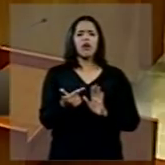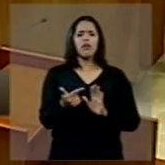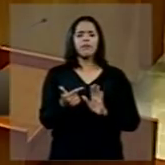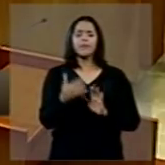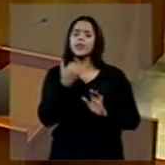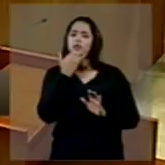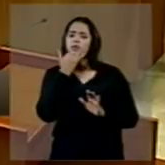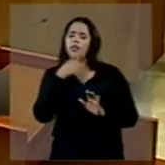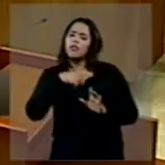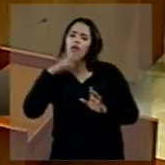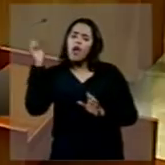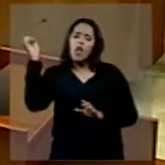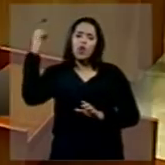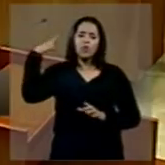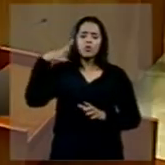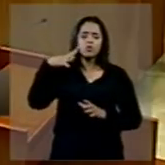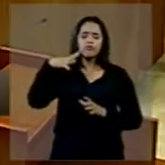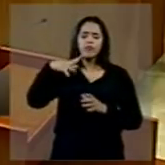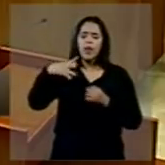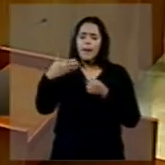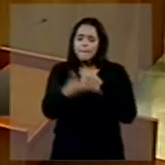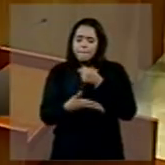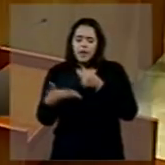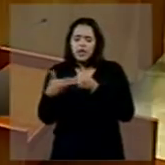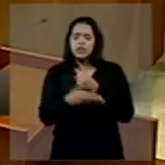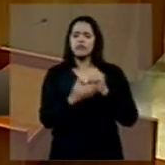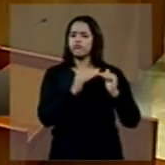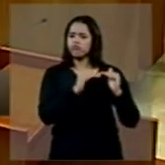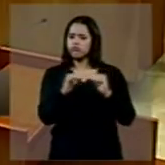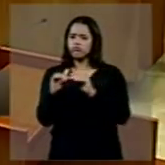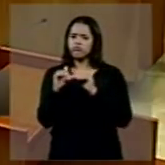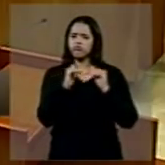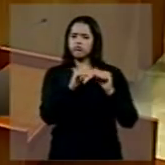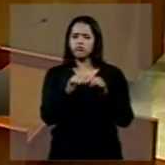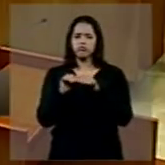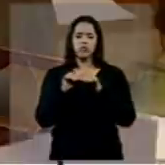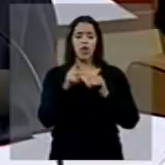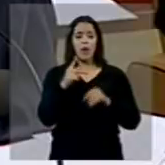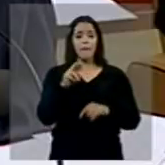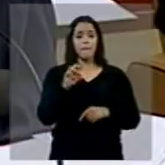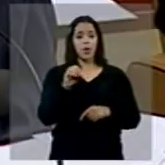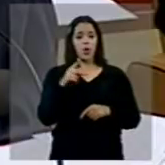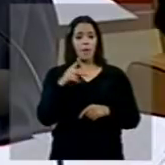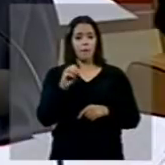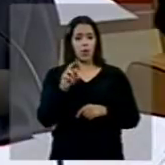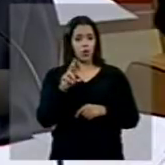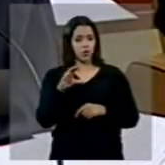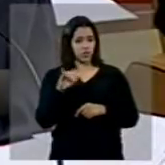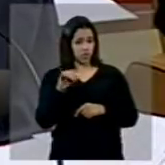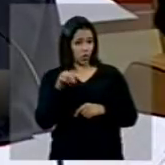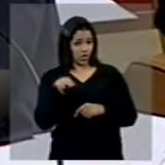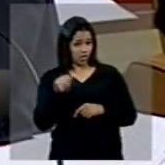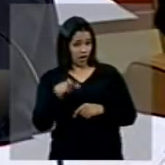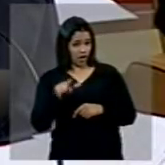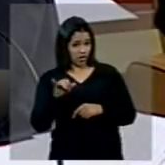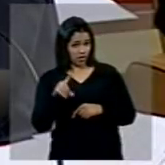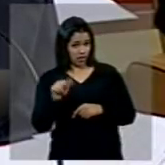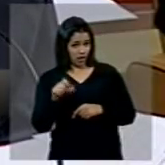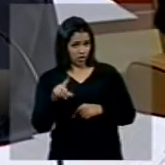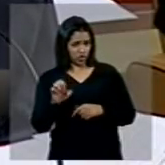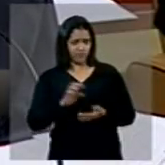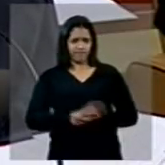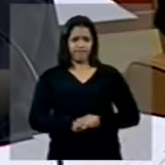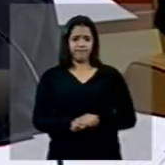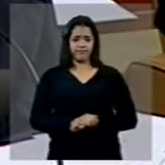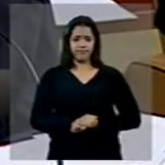do princípio da razoabilidade, da proporcionalidade, como demonstrou o ministro Luiz Roberto. Mas por ser parcial, ministro, ela não